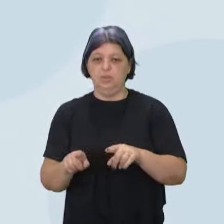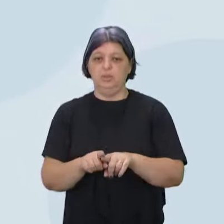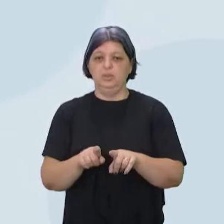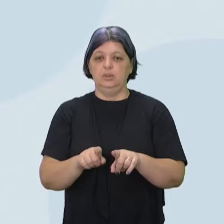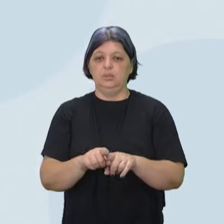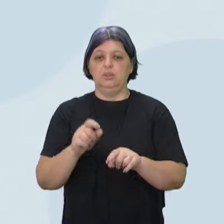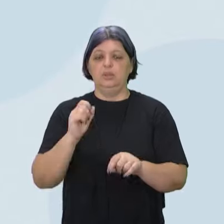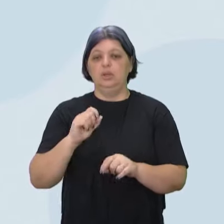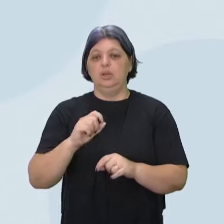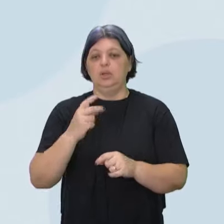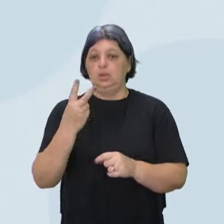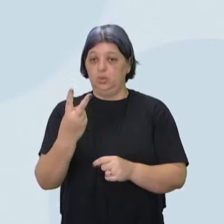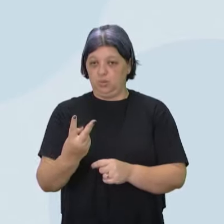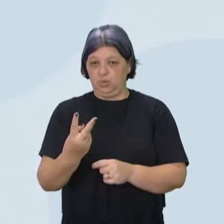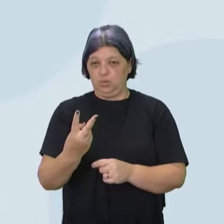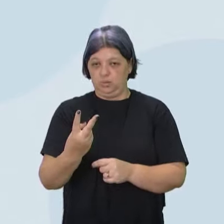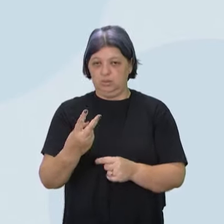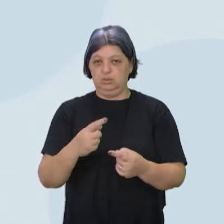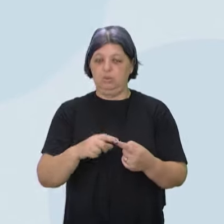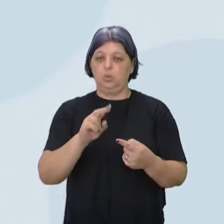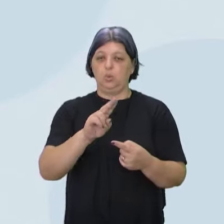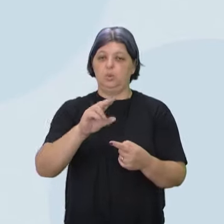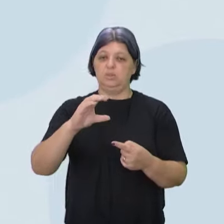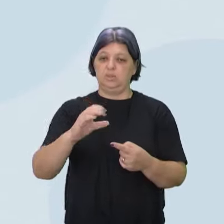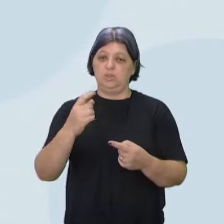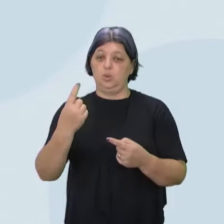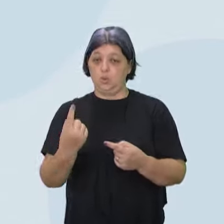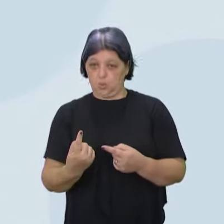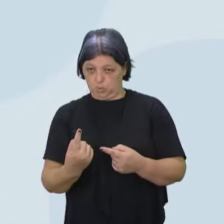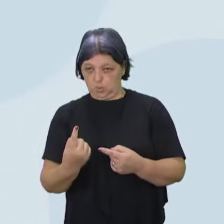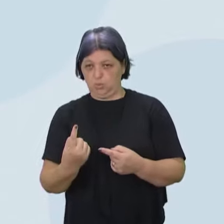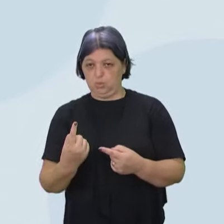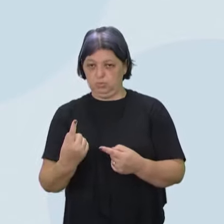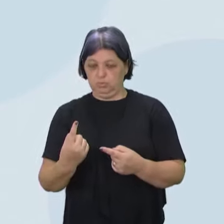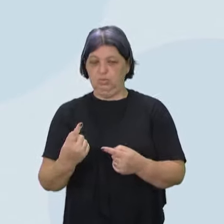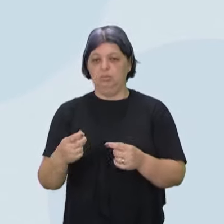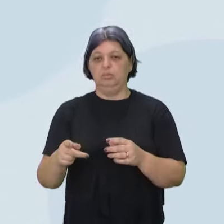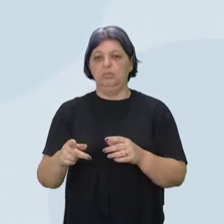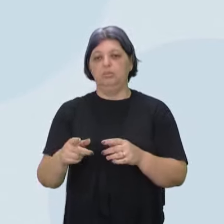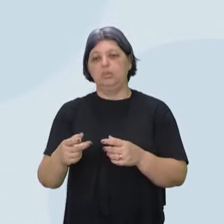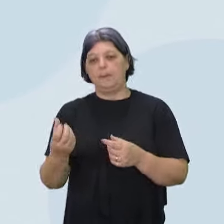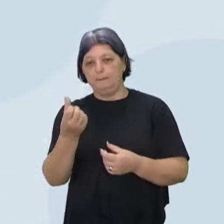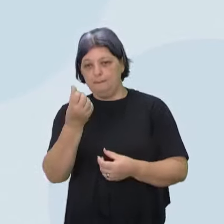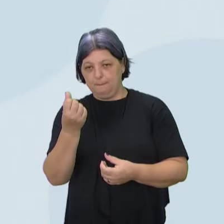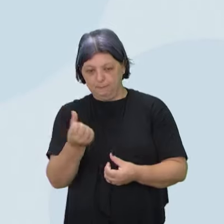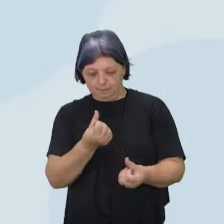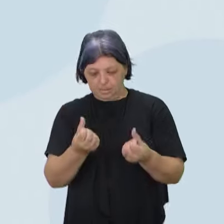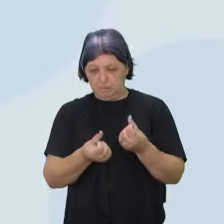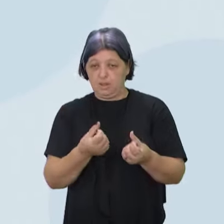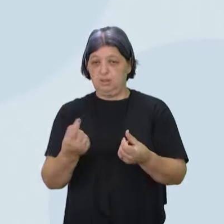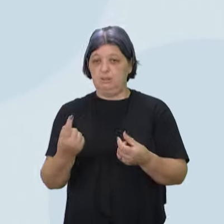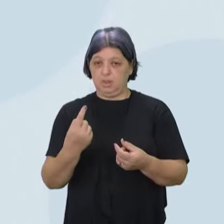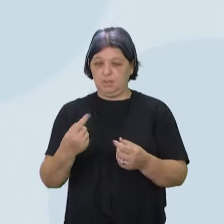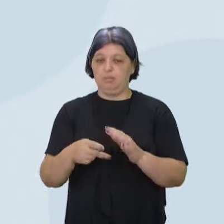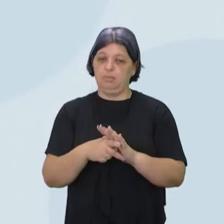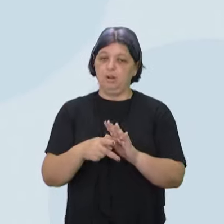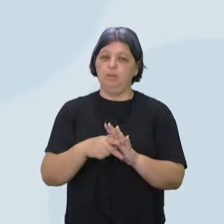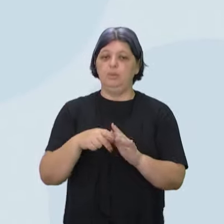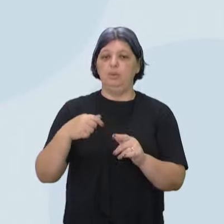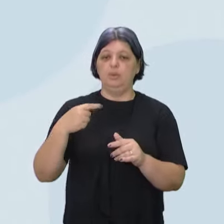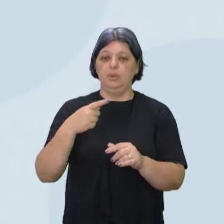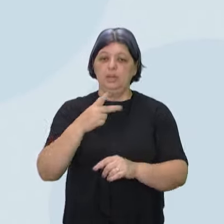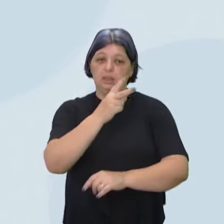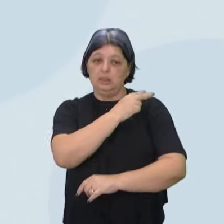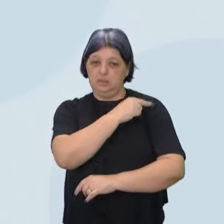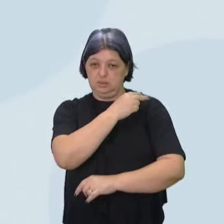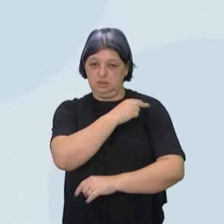unidades curriculares. A unidade curricular 1, que é trabalhada ao longo do todo o primeiro semestre dessa segunda série, e